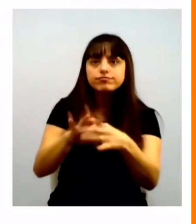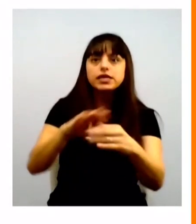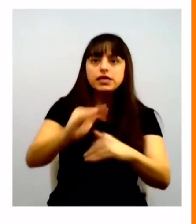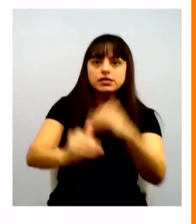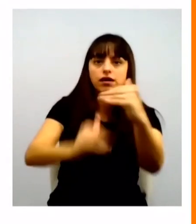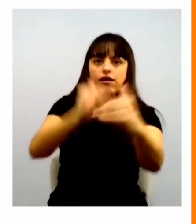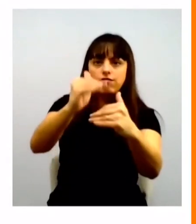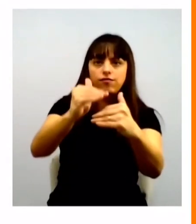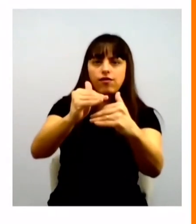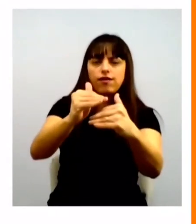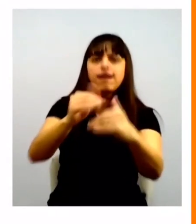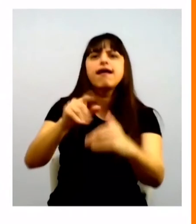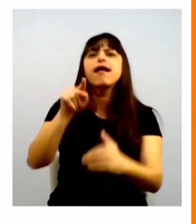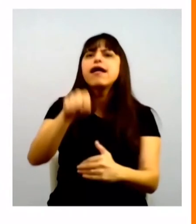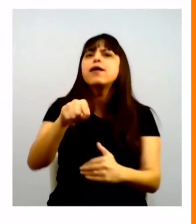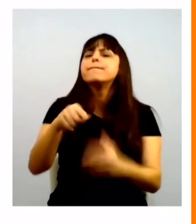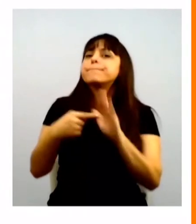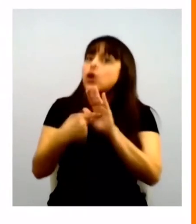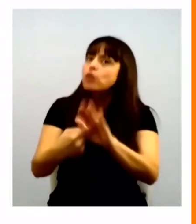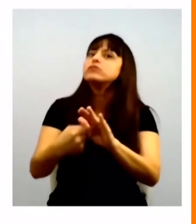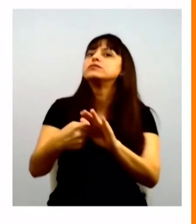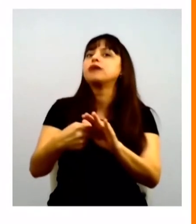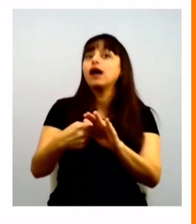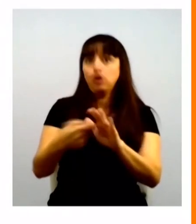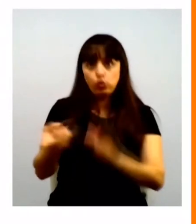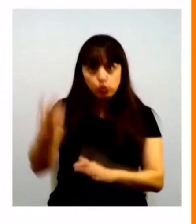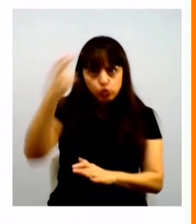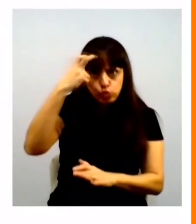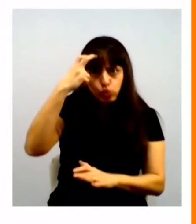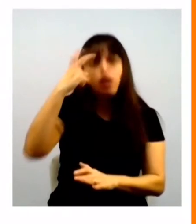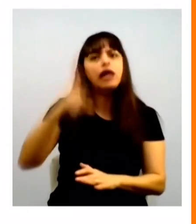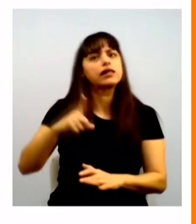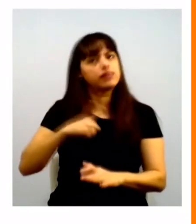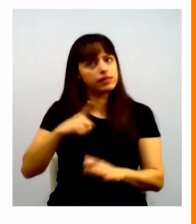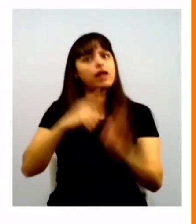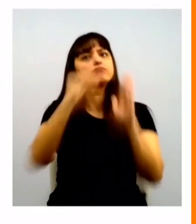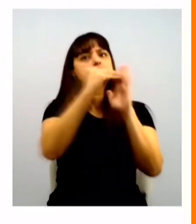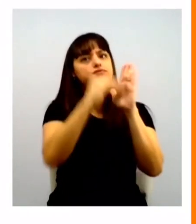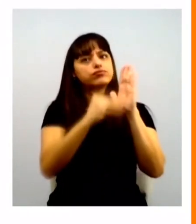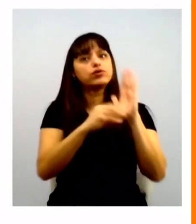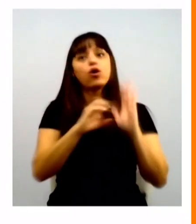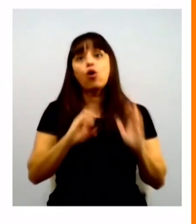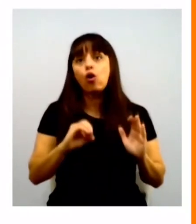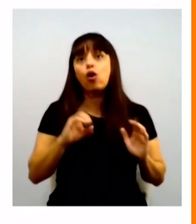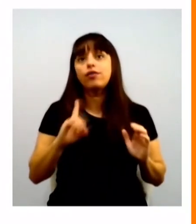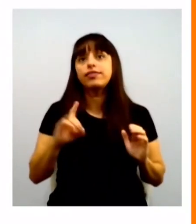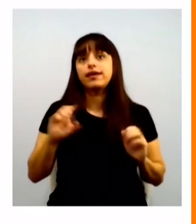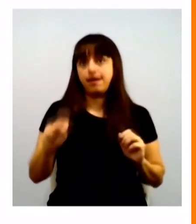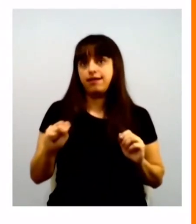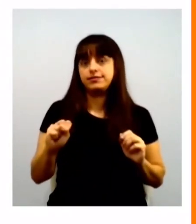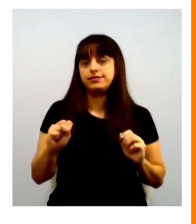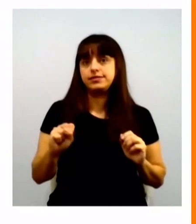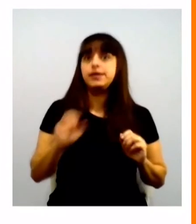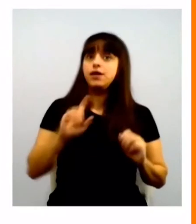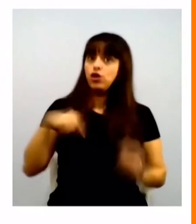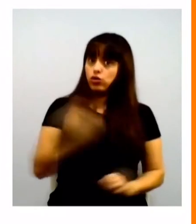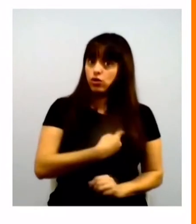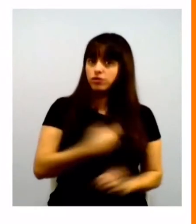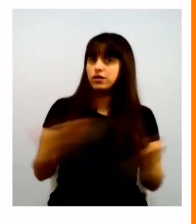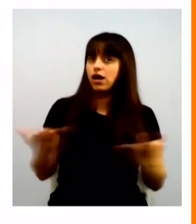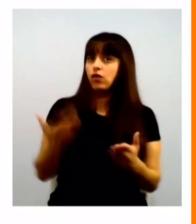de como a cultura está presente em os ODS. Portanto, hoje em dia não nos queixamos de que falta